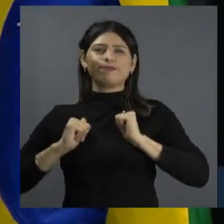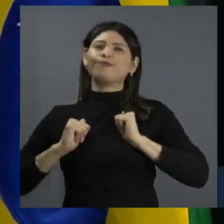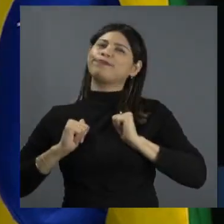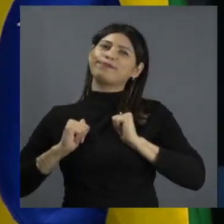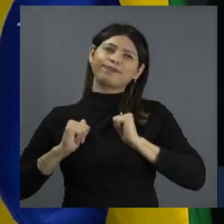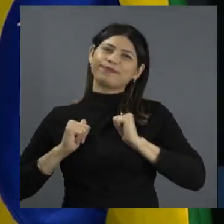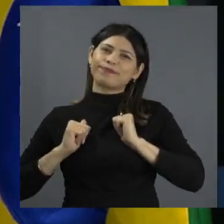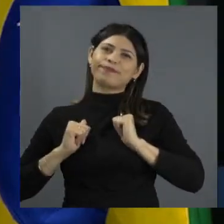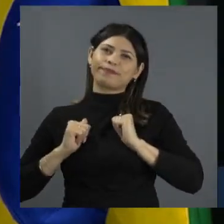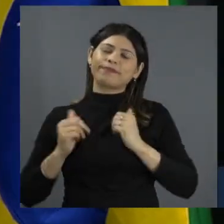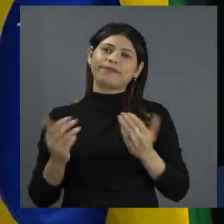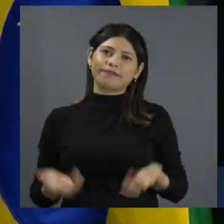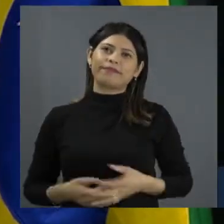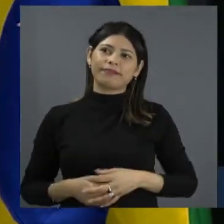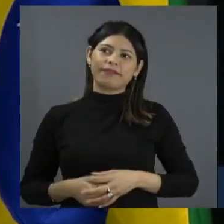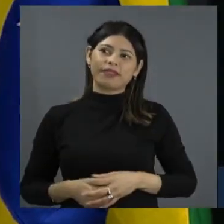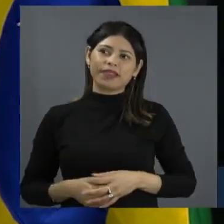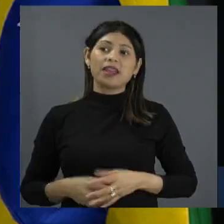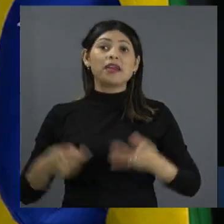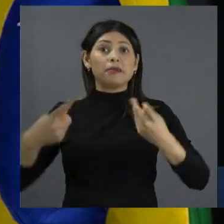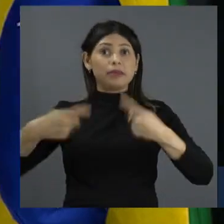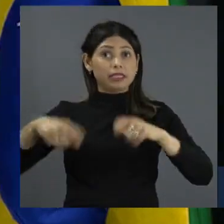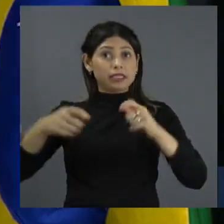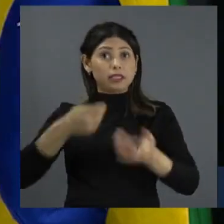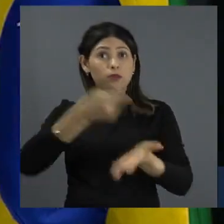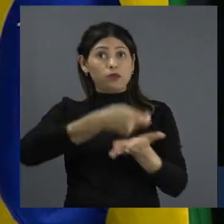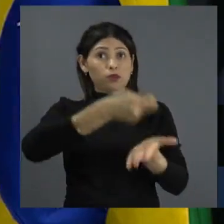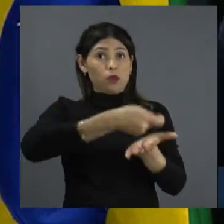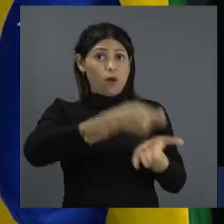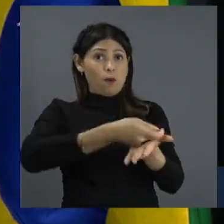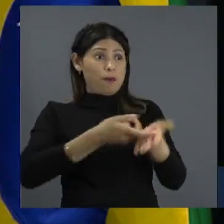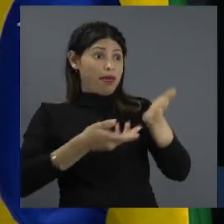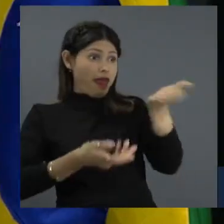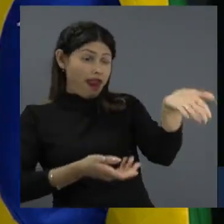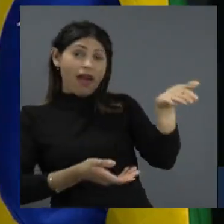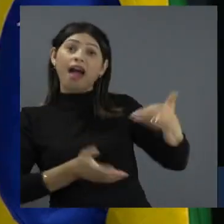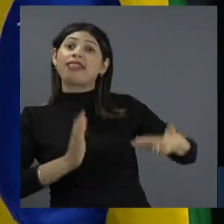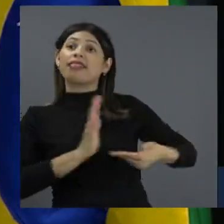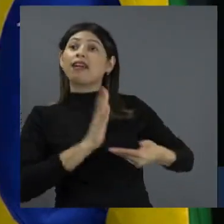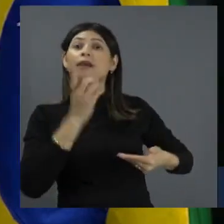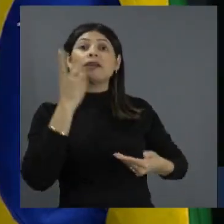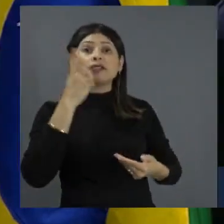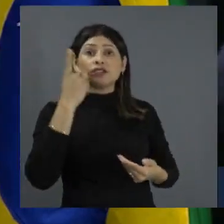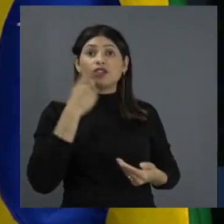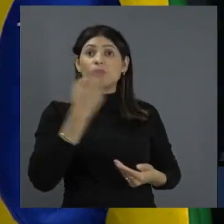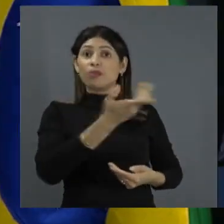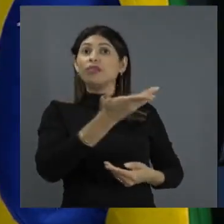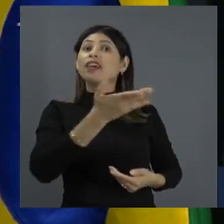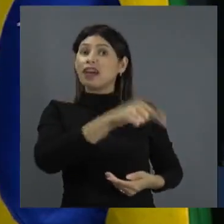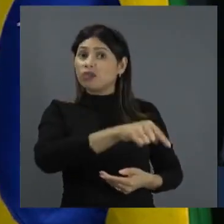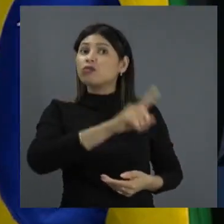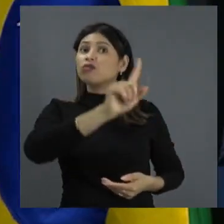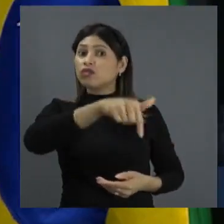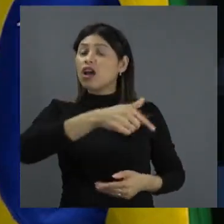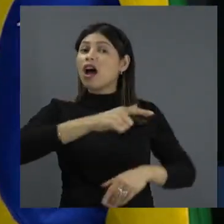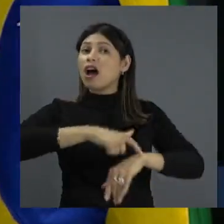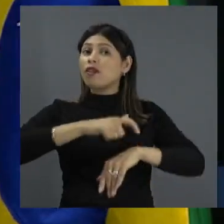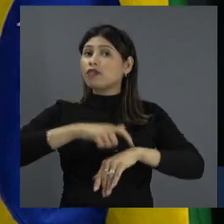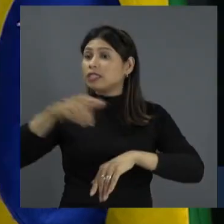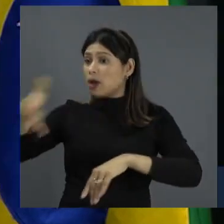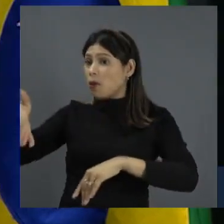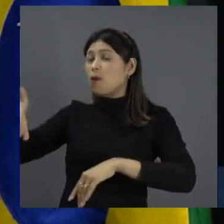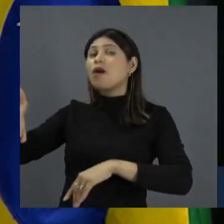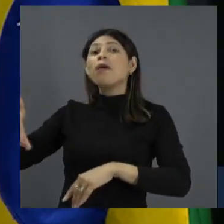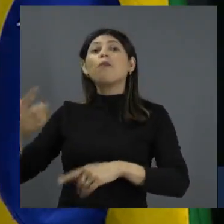né? Precisamos cobrar a Câmara dos Deputados. Está lá a PEC do senador Iovisto, que está aqui nesse plenário. A PEC